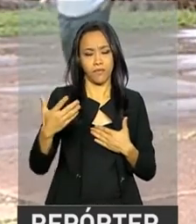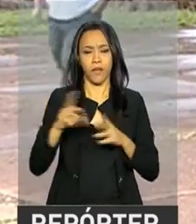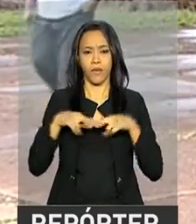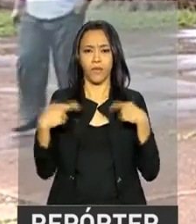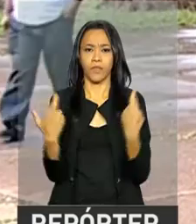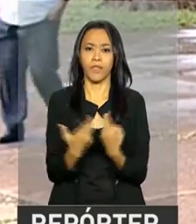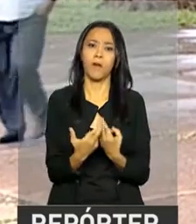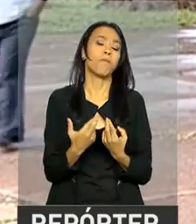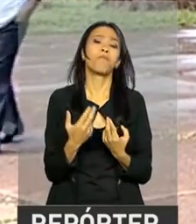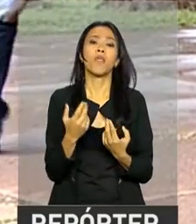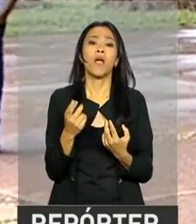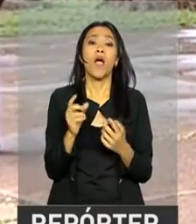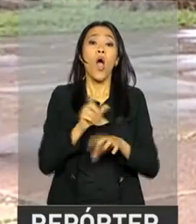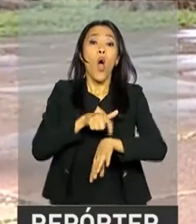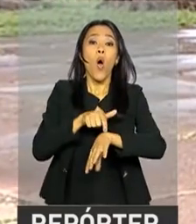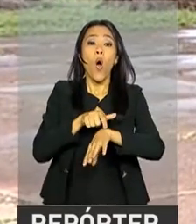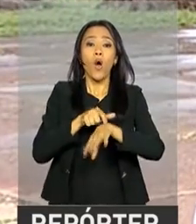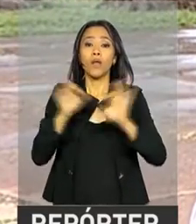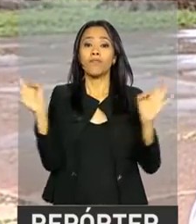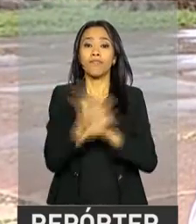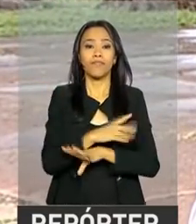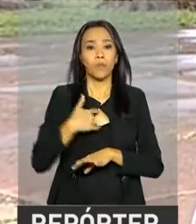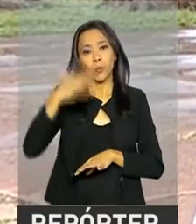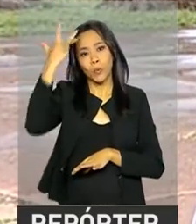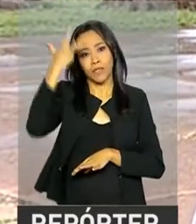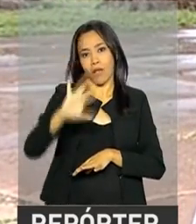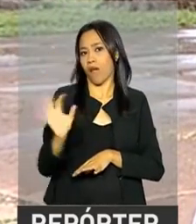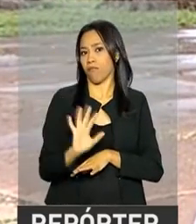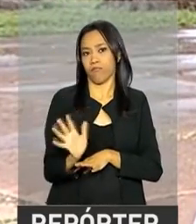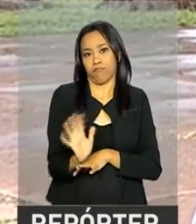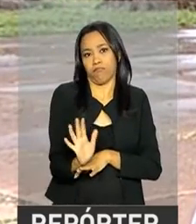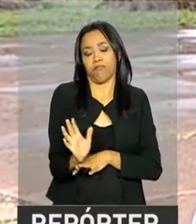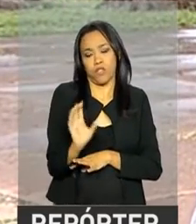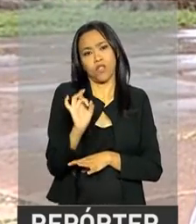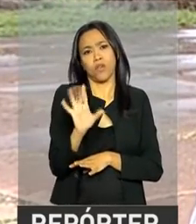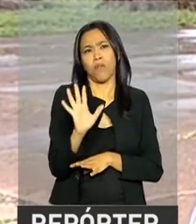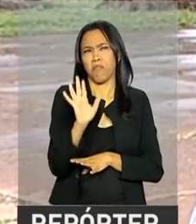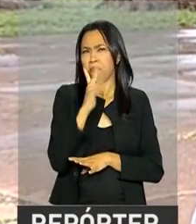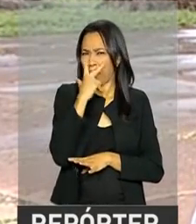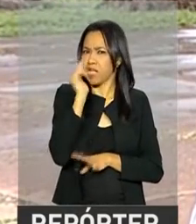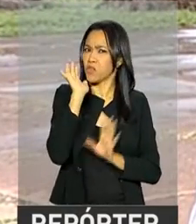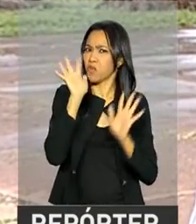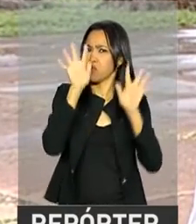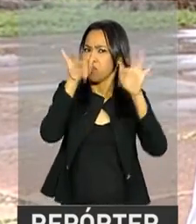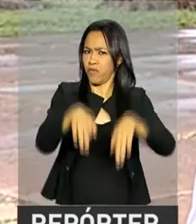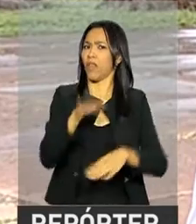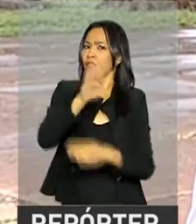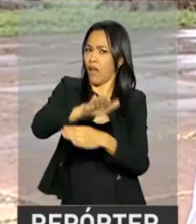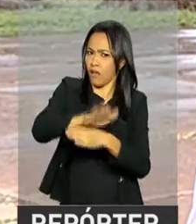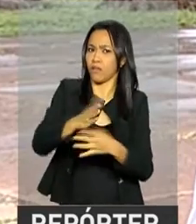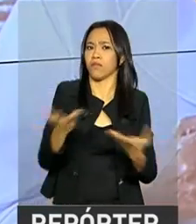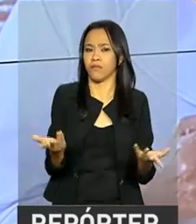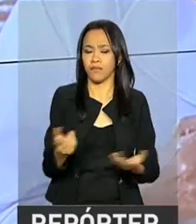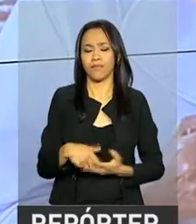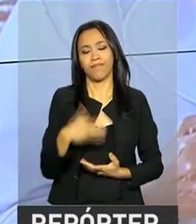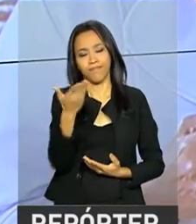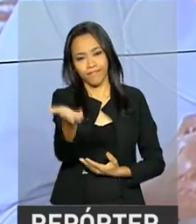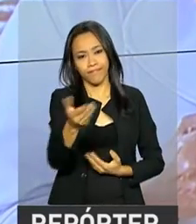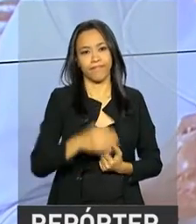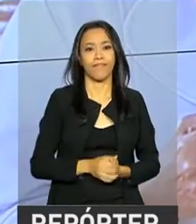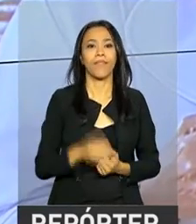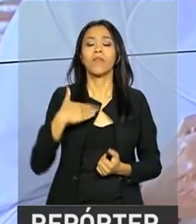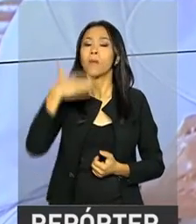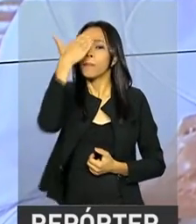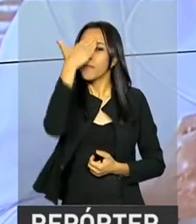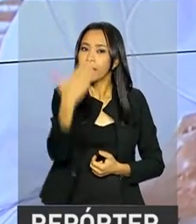vai começar a qualquer momento, mas não tem hora para terminar. A previsão é que só termine no final da tarde. É com você, Leandro. Tá ok, Mara.